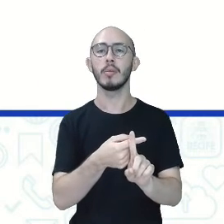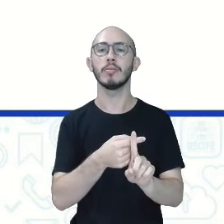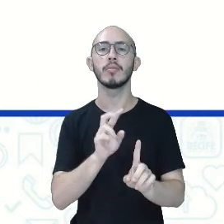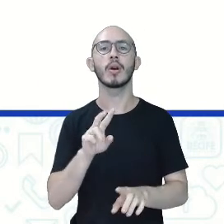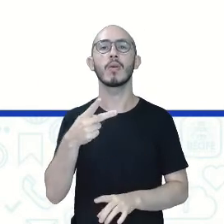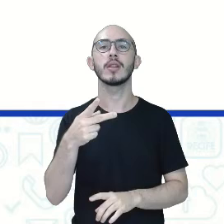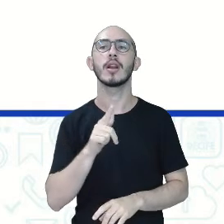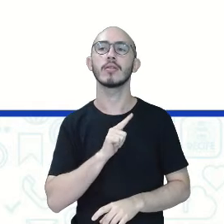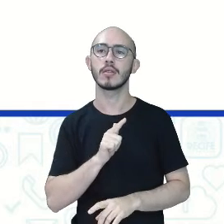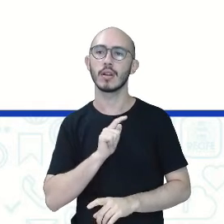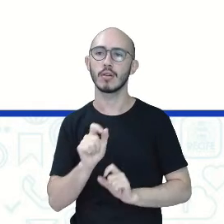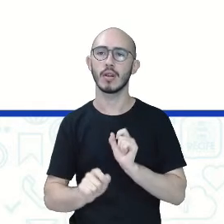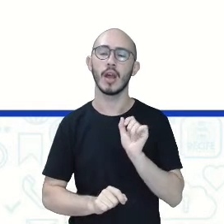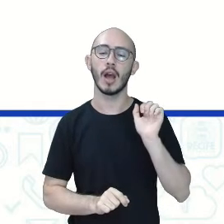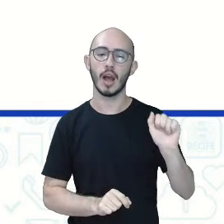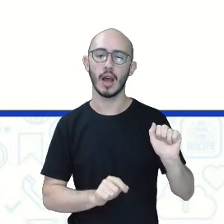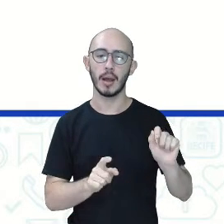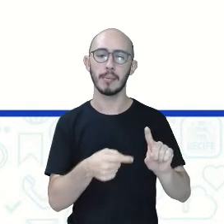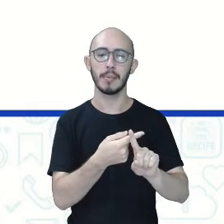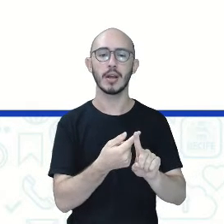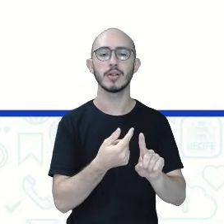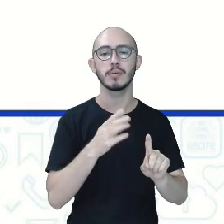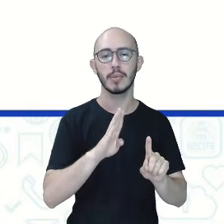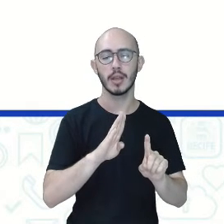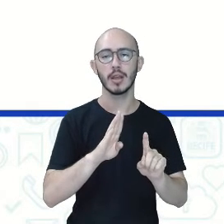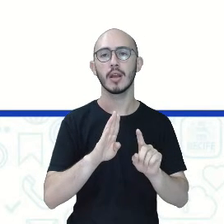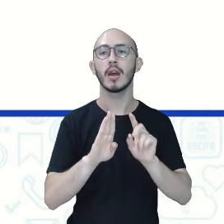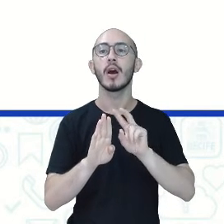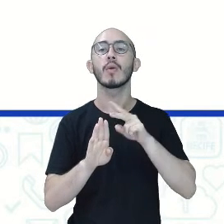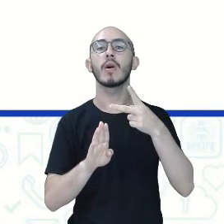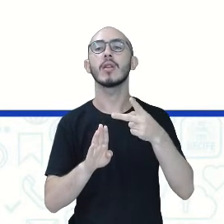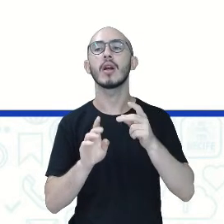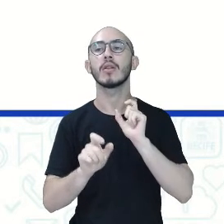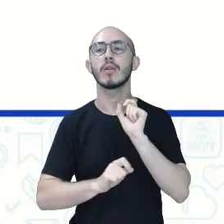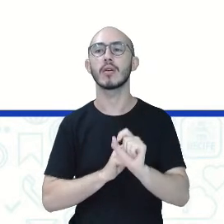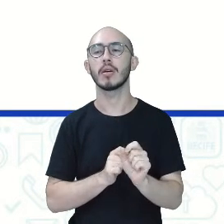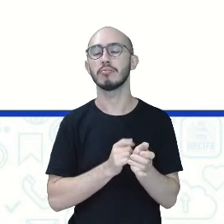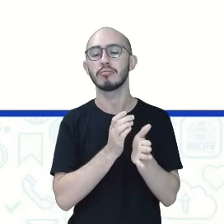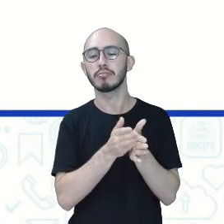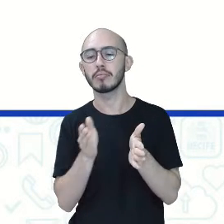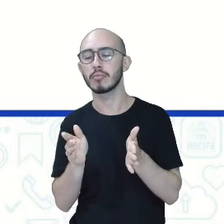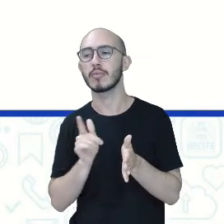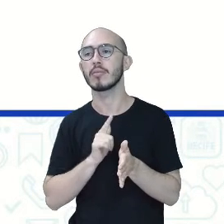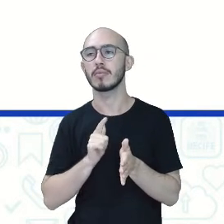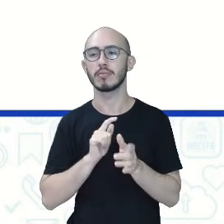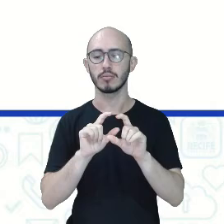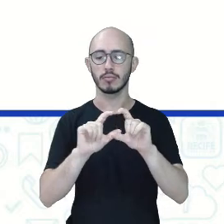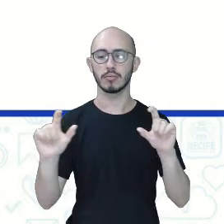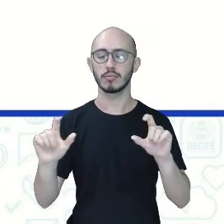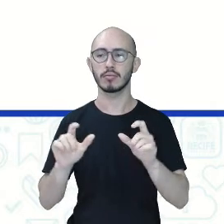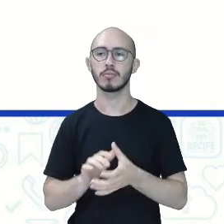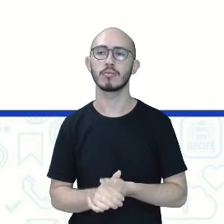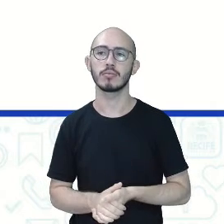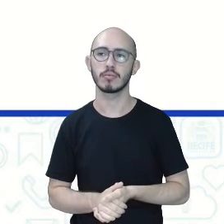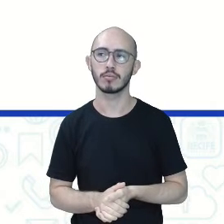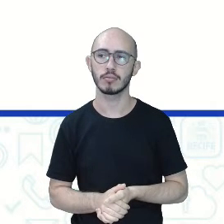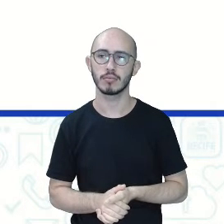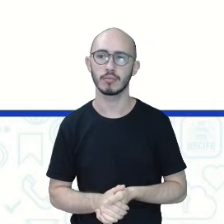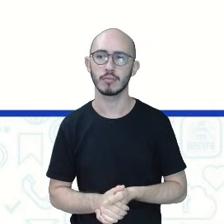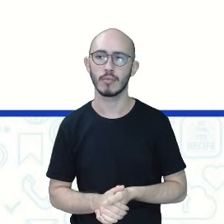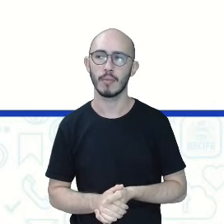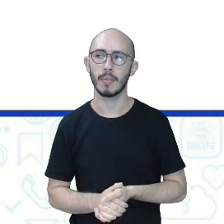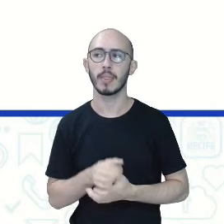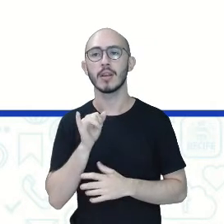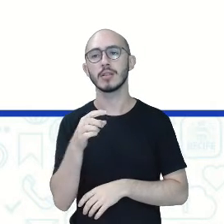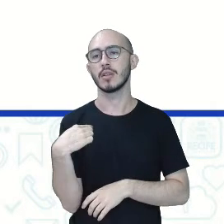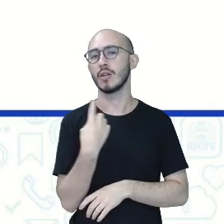notar que o a mais b elevado ao quadrado, no seu desenvolvimento, a gente fica com essa expressão aqui, certo? E se